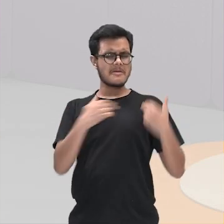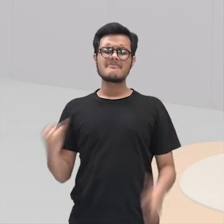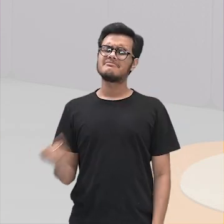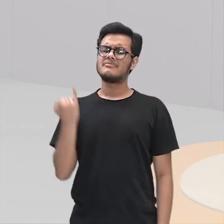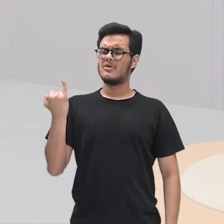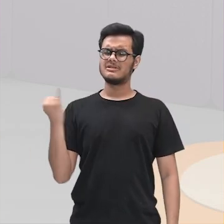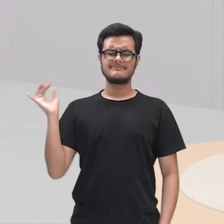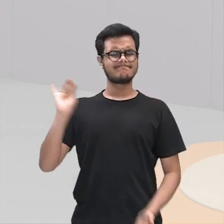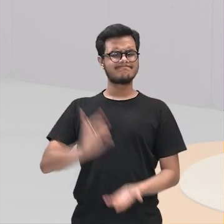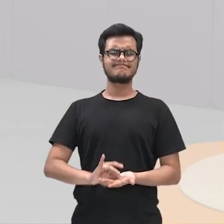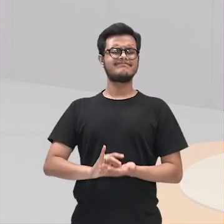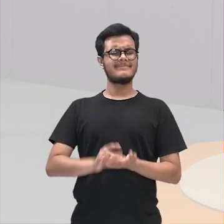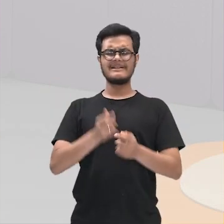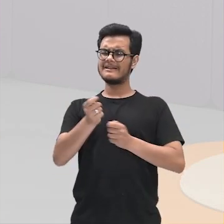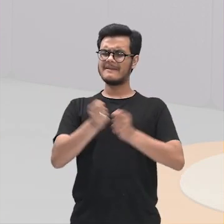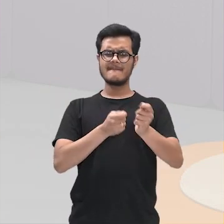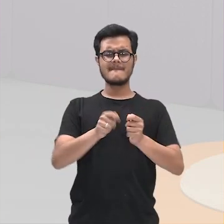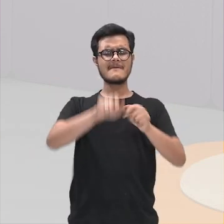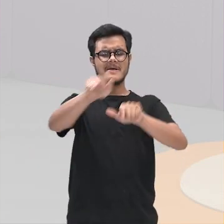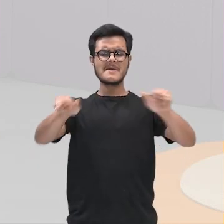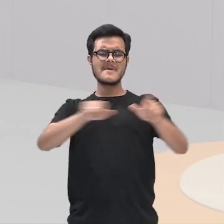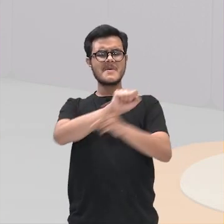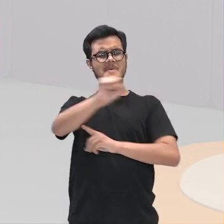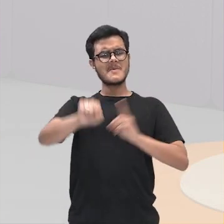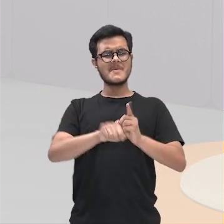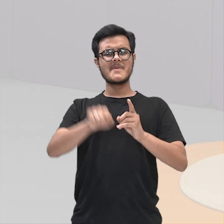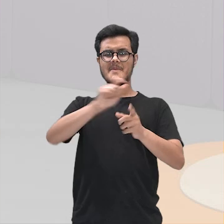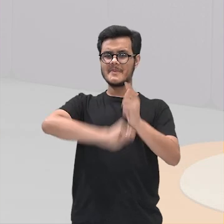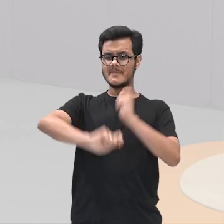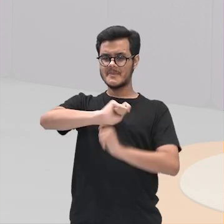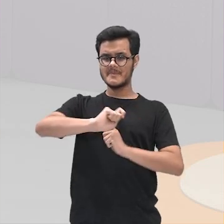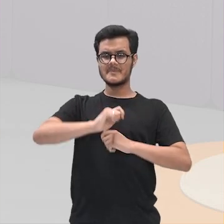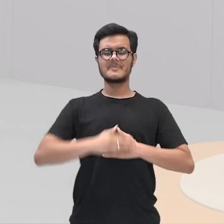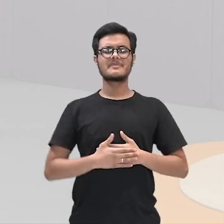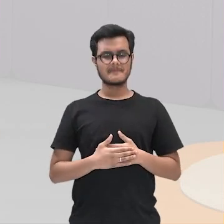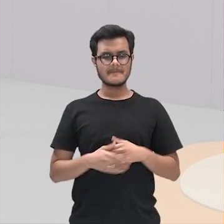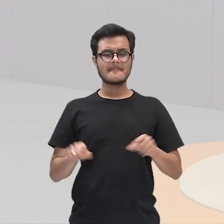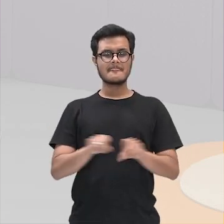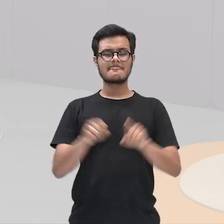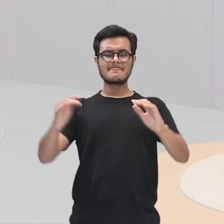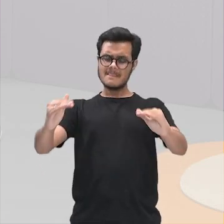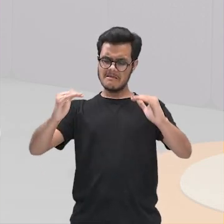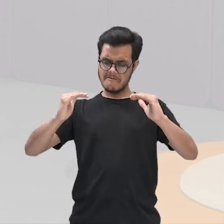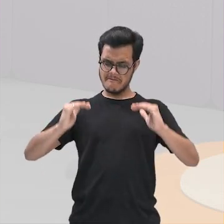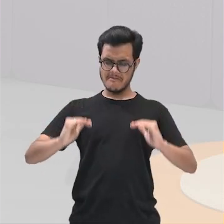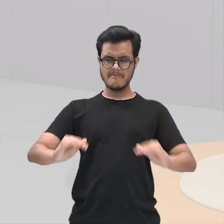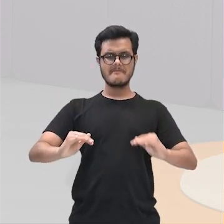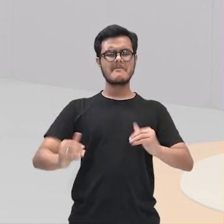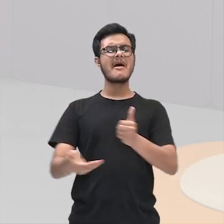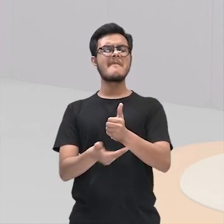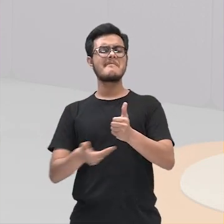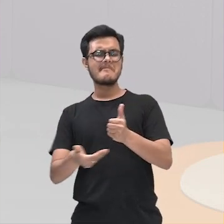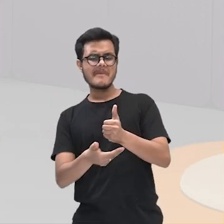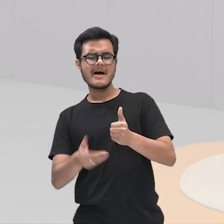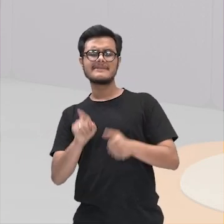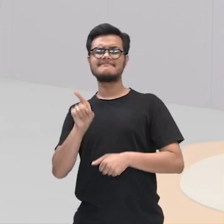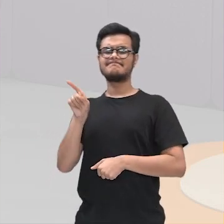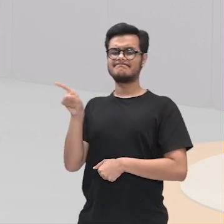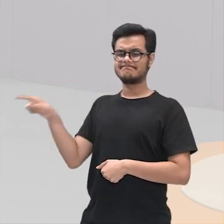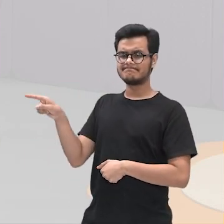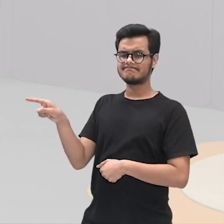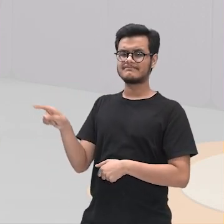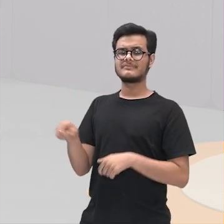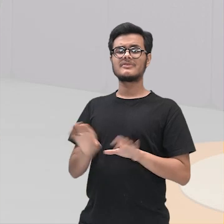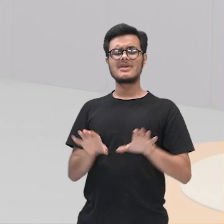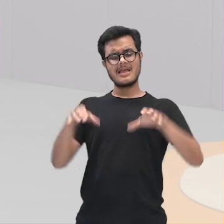importantes na administração civil e econômica, e também as camadas inferiores, turminha, que